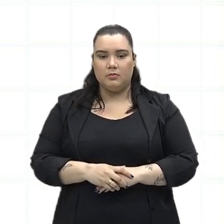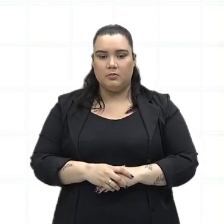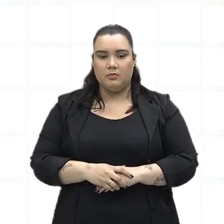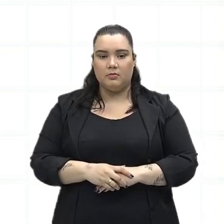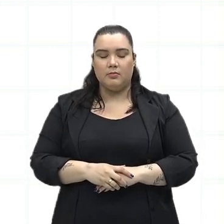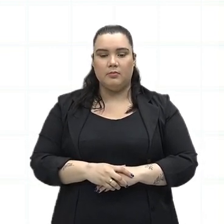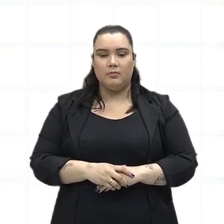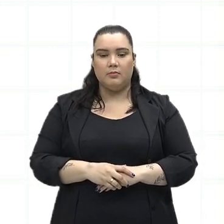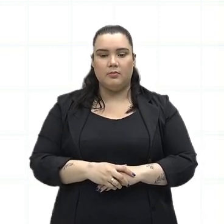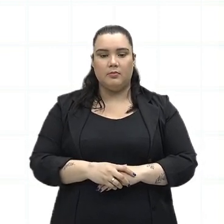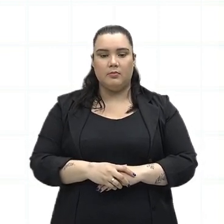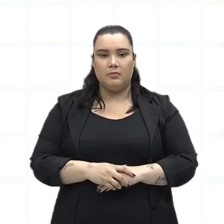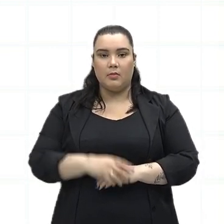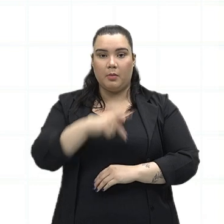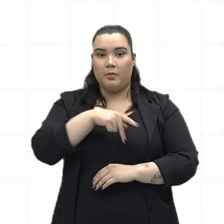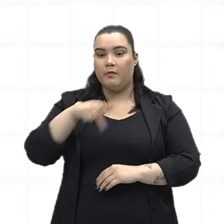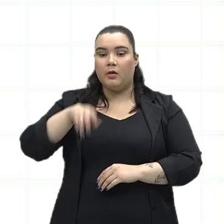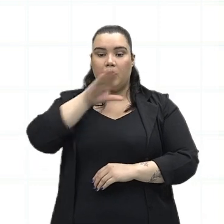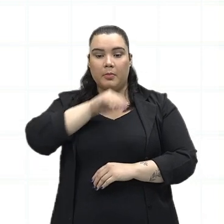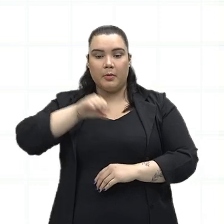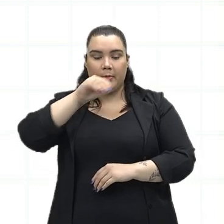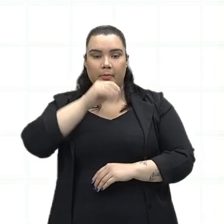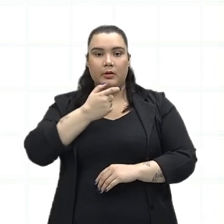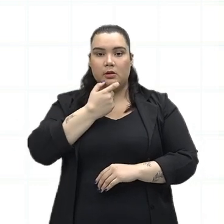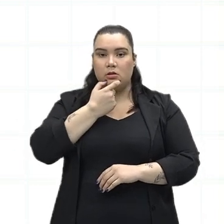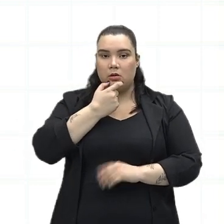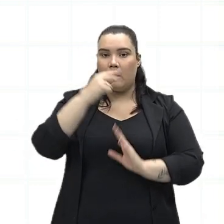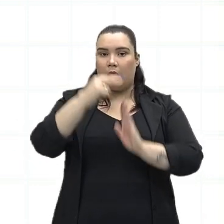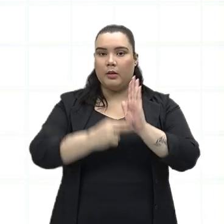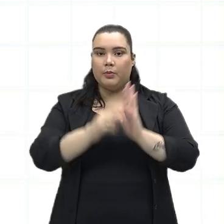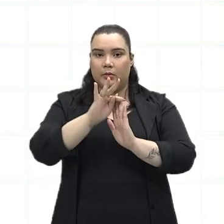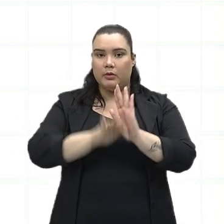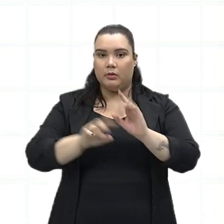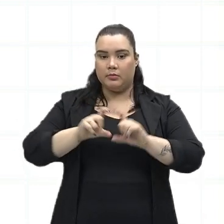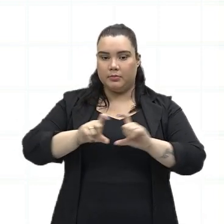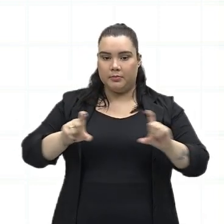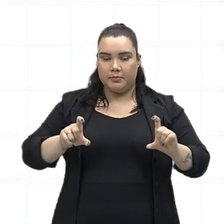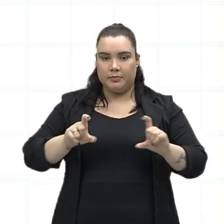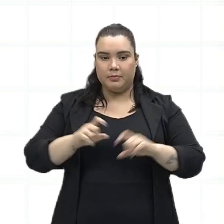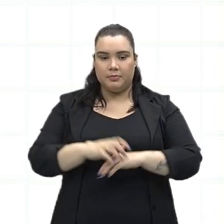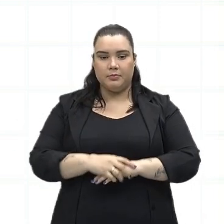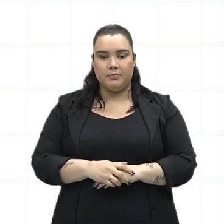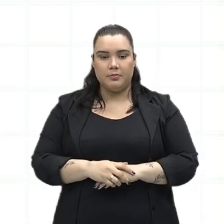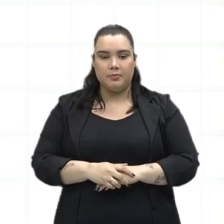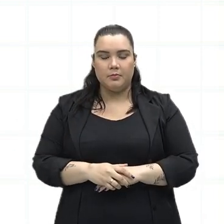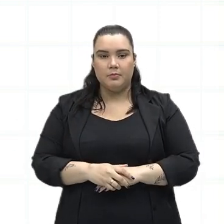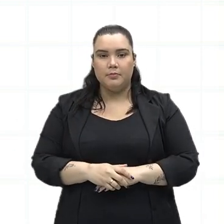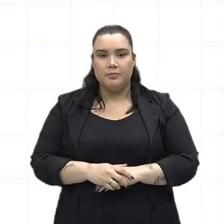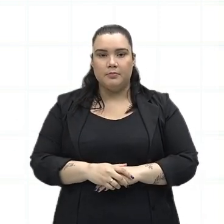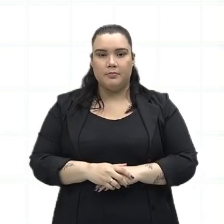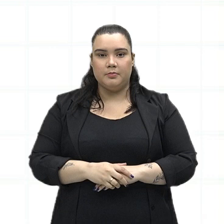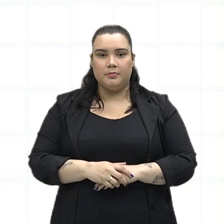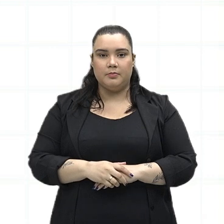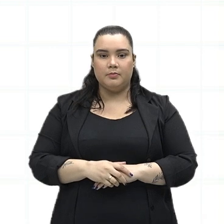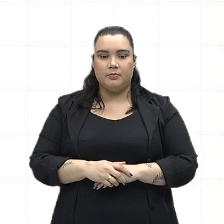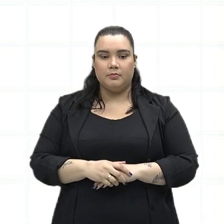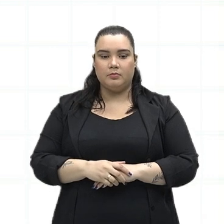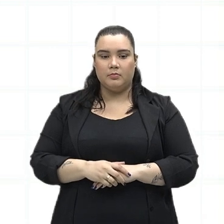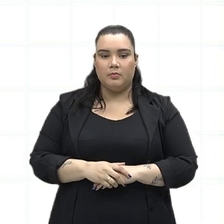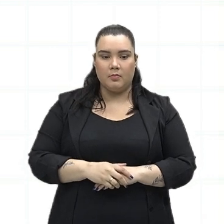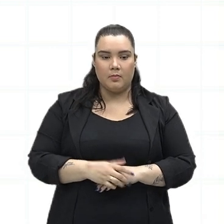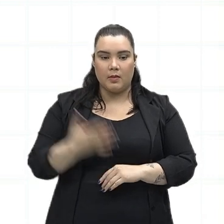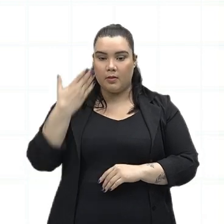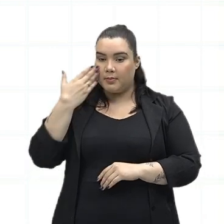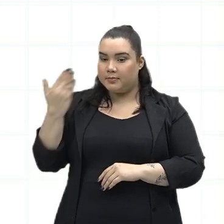but may also mean new jobs and a productivity boom, certo? Então, o it,